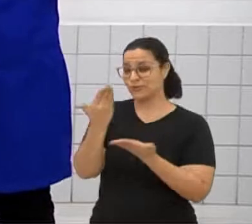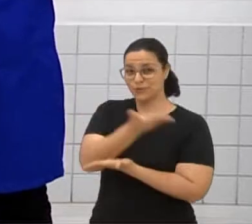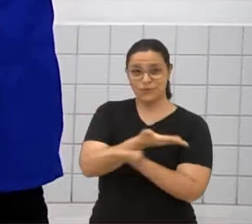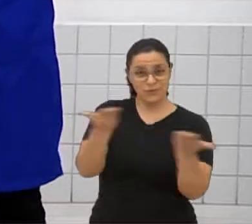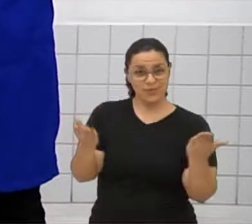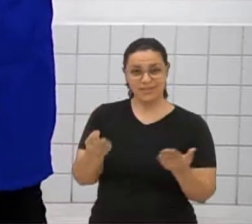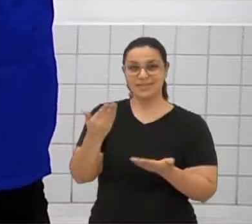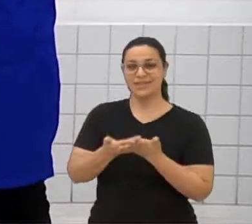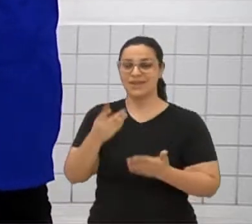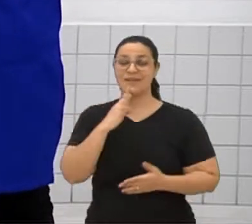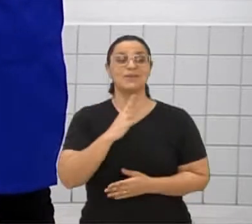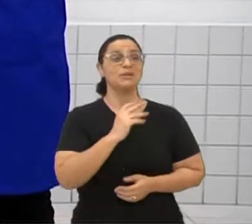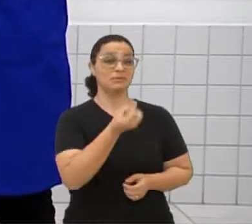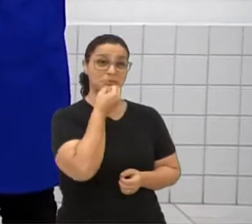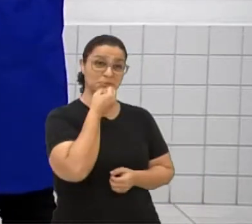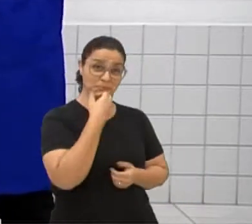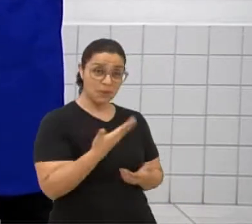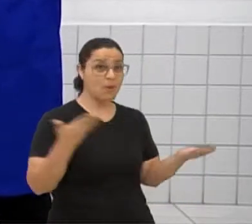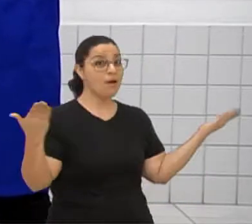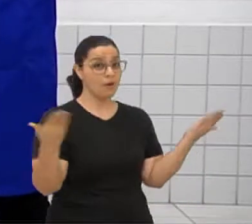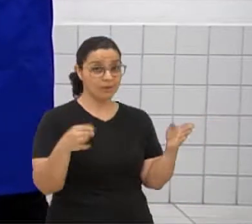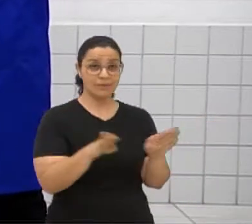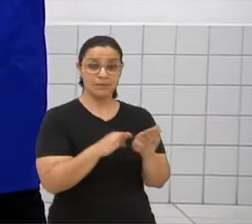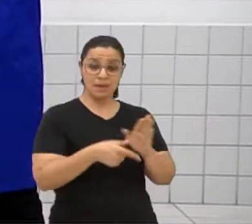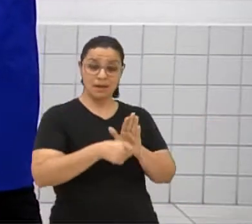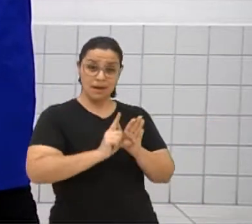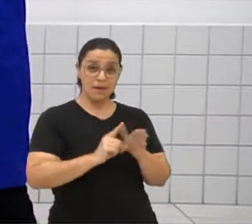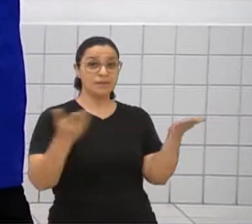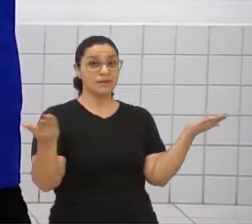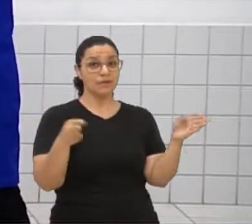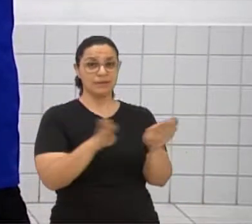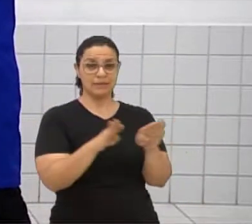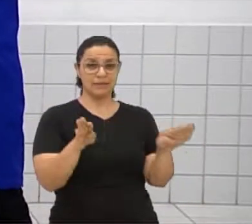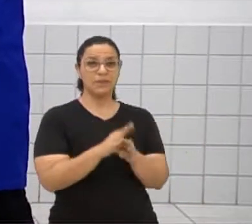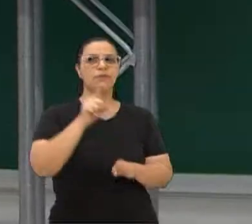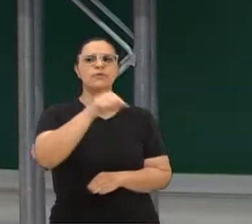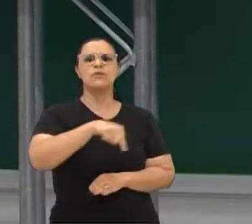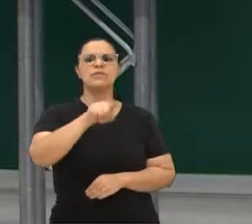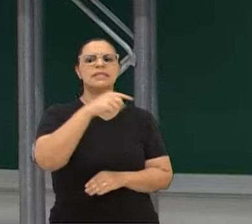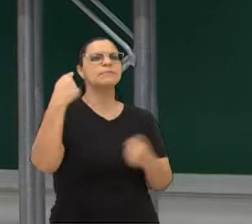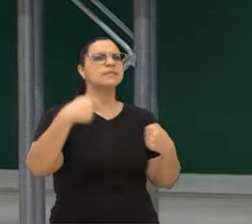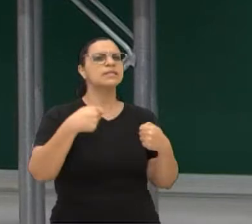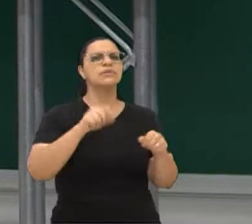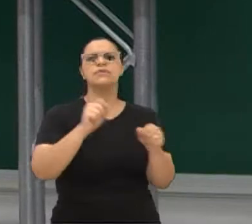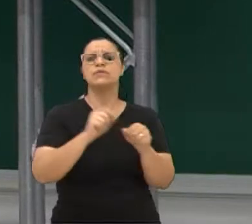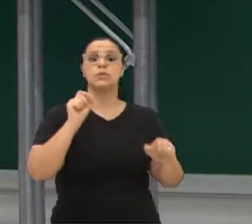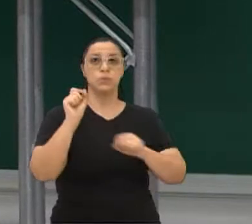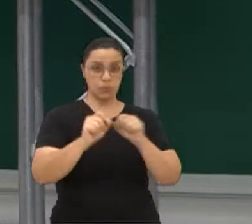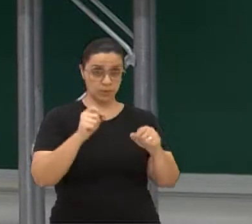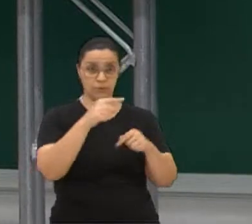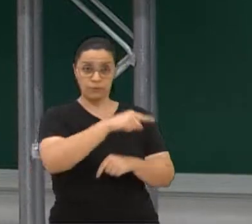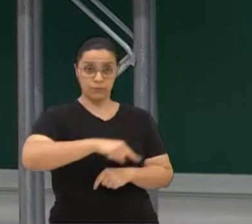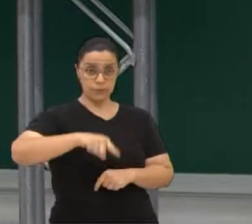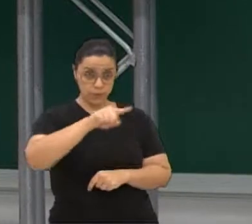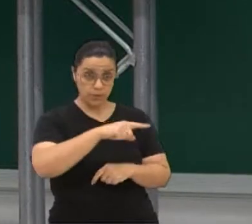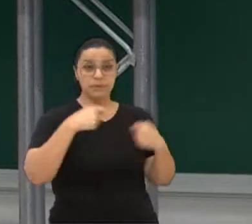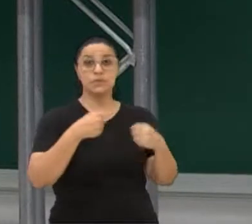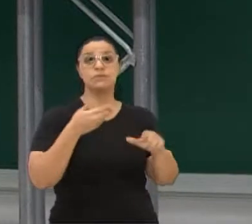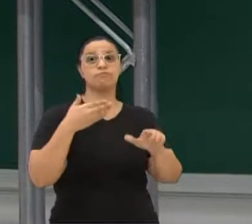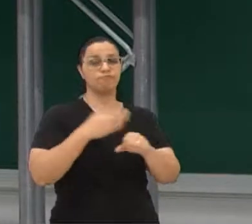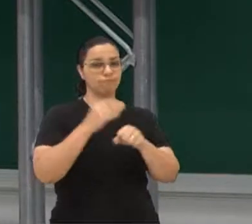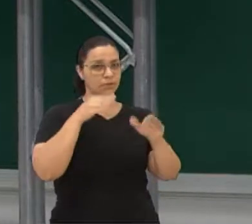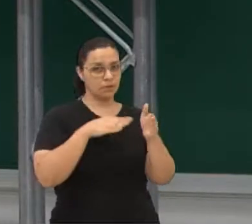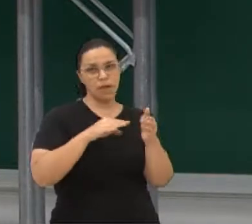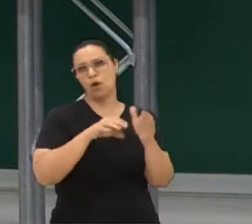teacher qual very good galerinha antes de mais nada o quê que vocês precisam fazer Gente